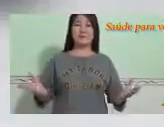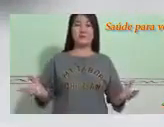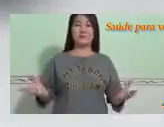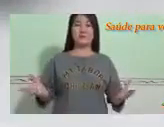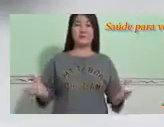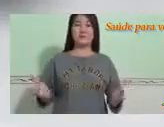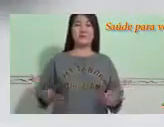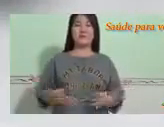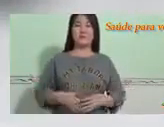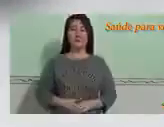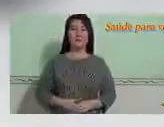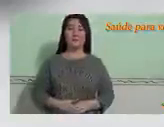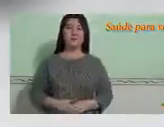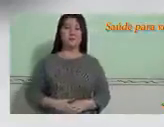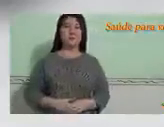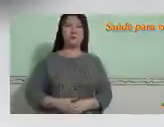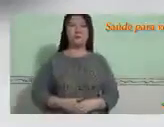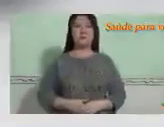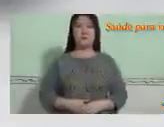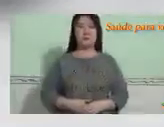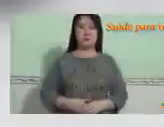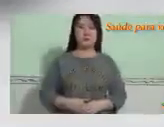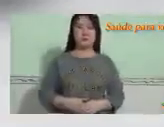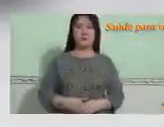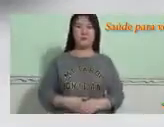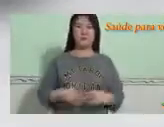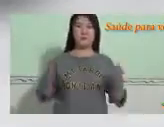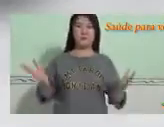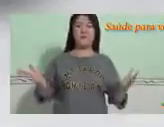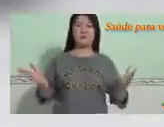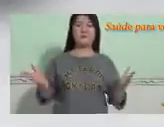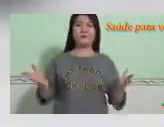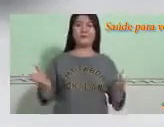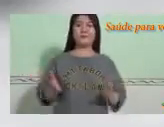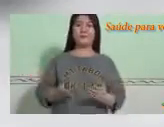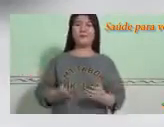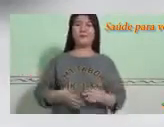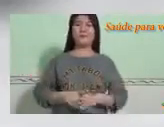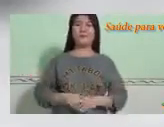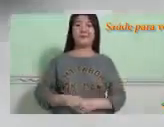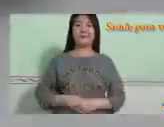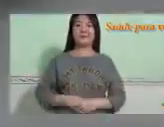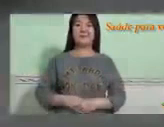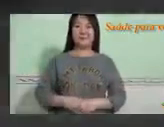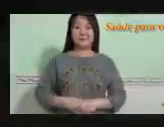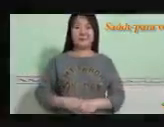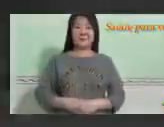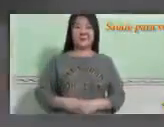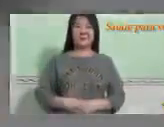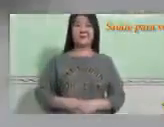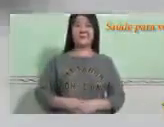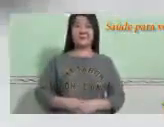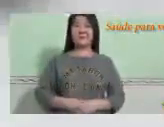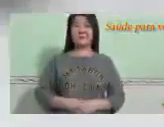engolir, mastigar, até de controlar, a B E X I G A O U intestino, desta forma, P O D E